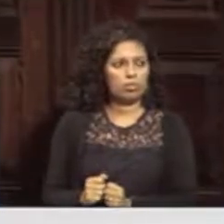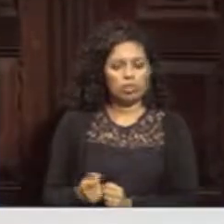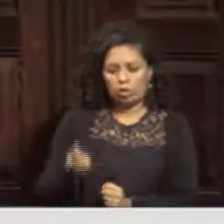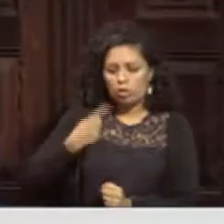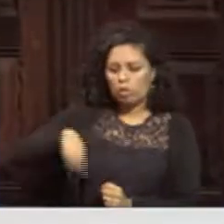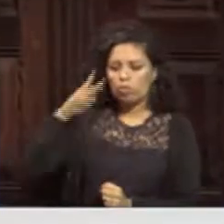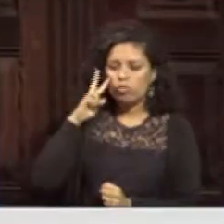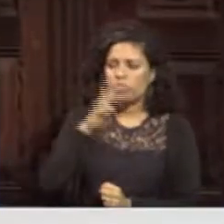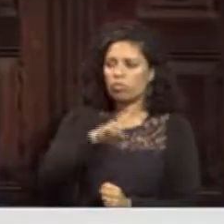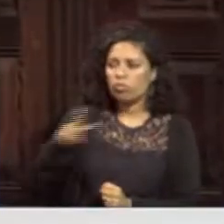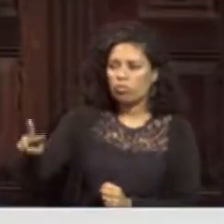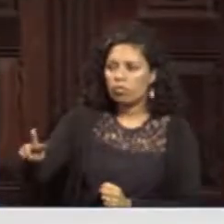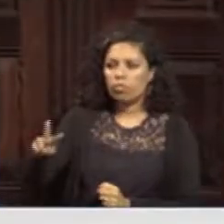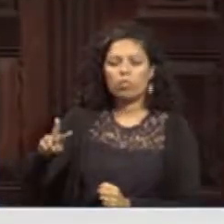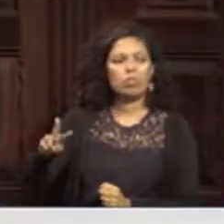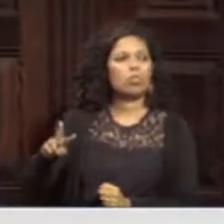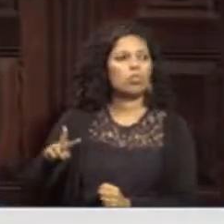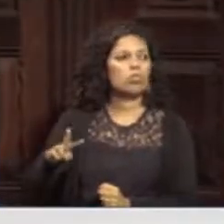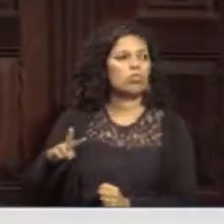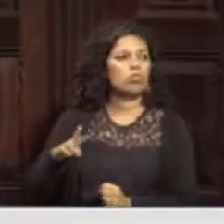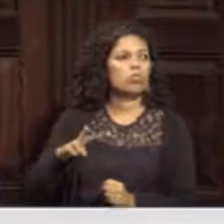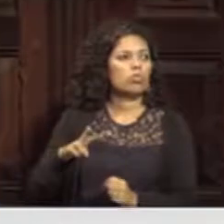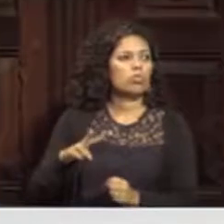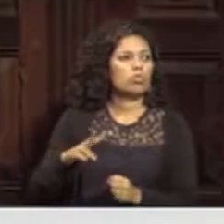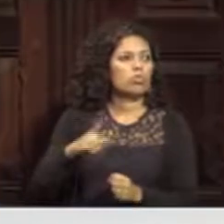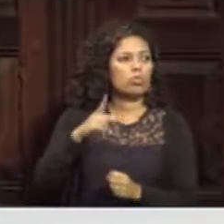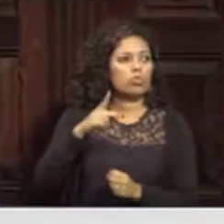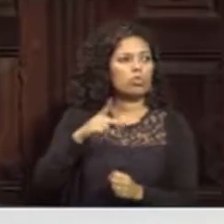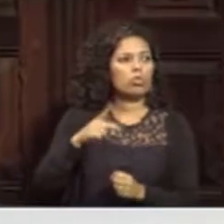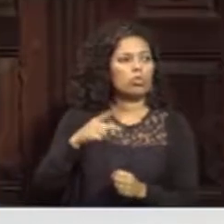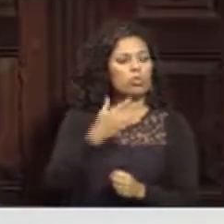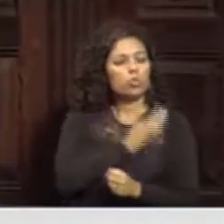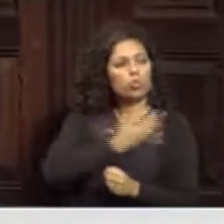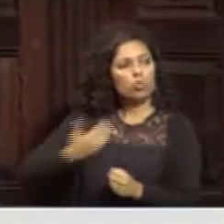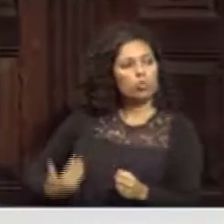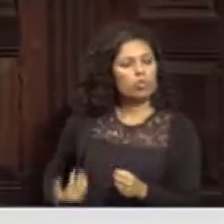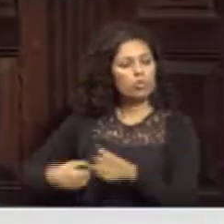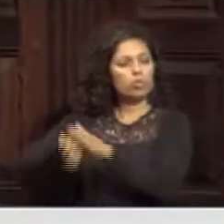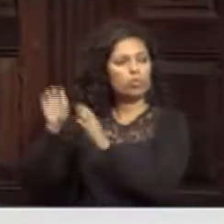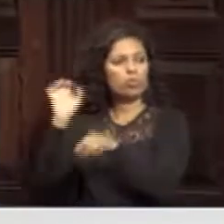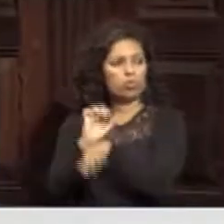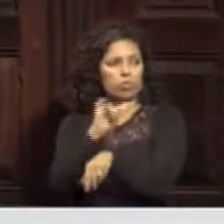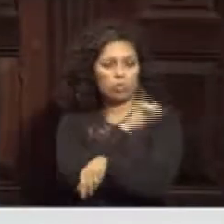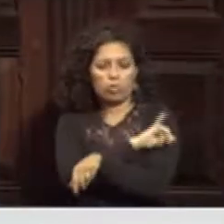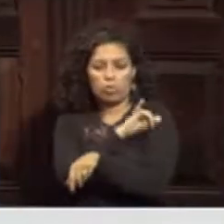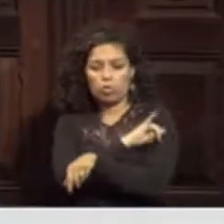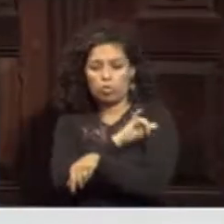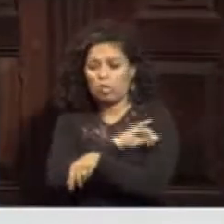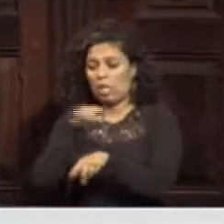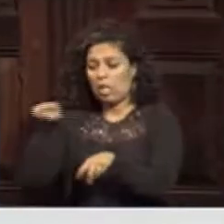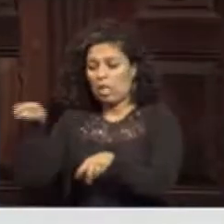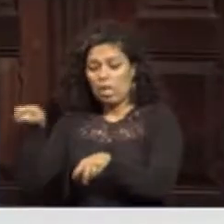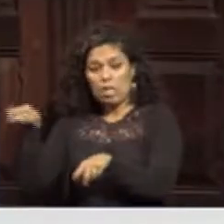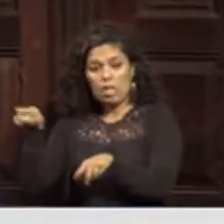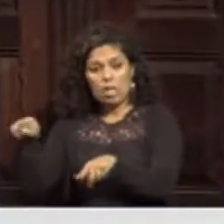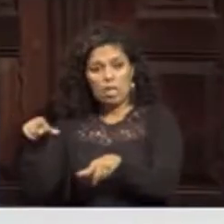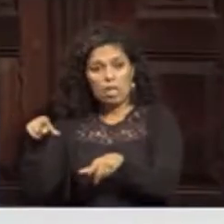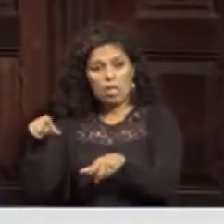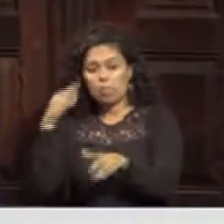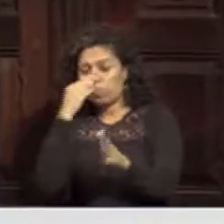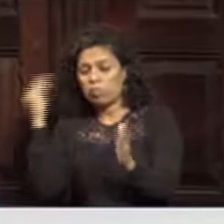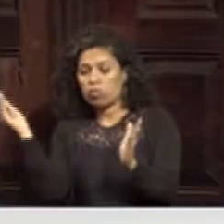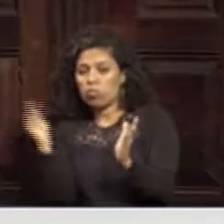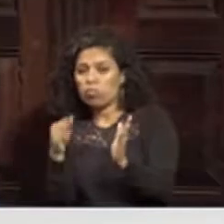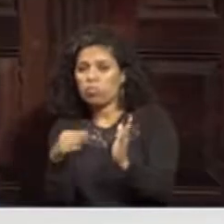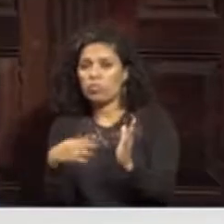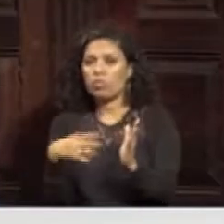2017 está vencido. E o governo do Estado descumpriu o percentual